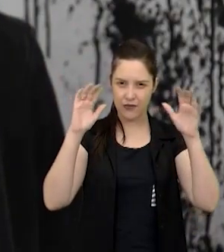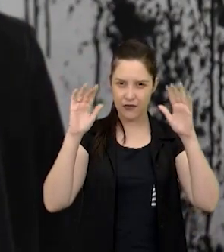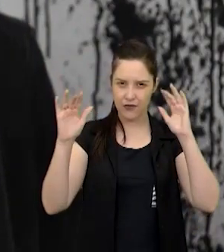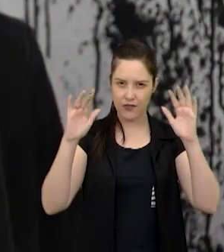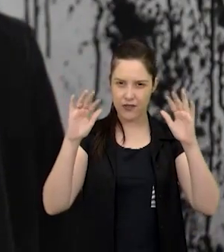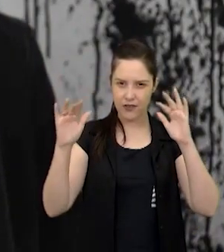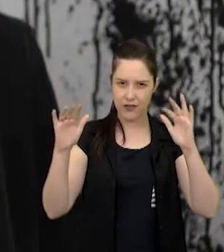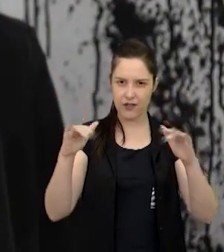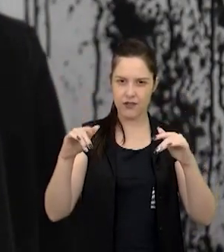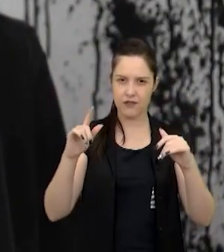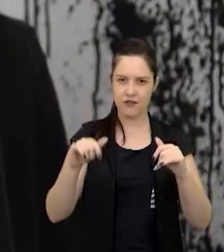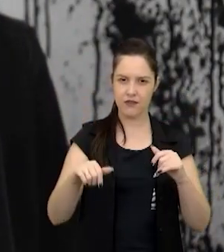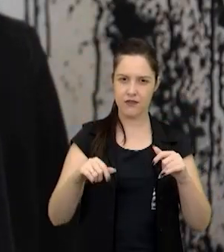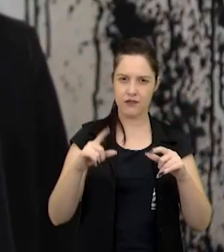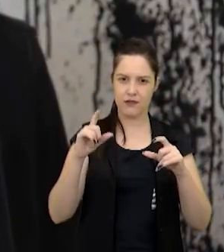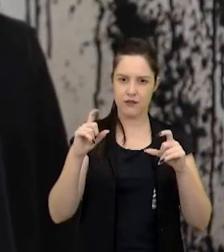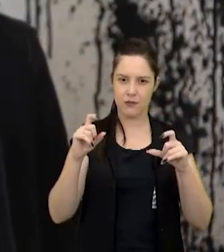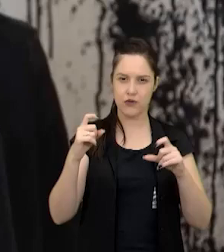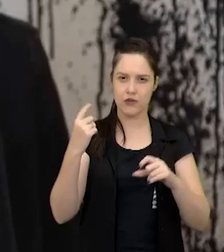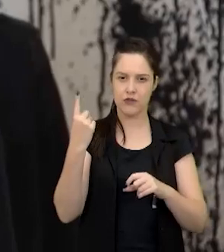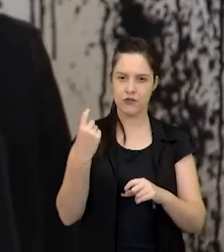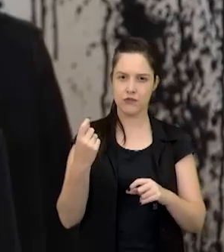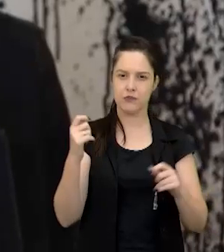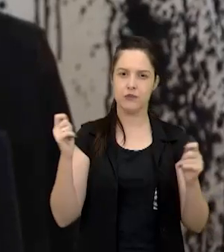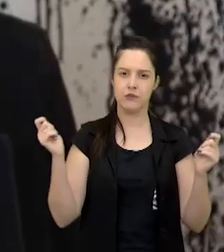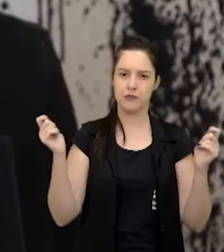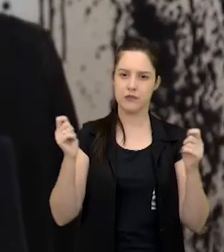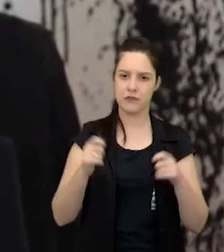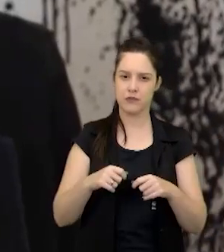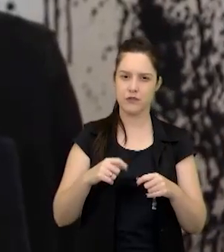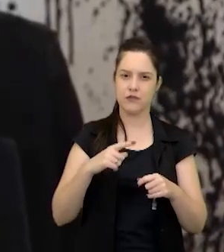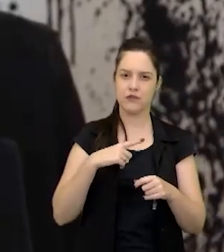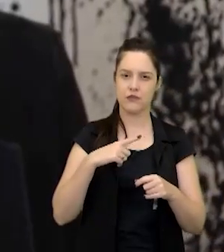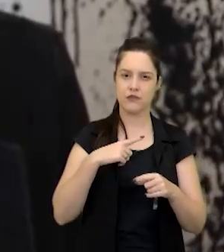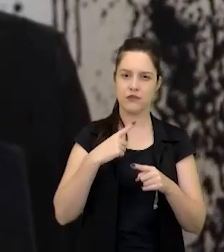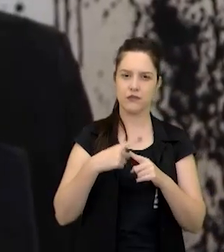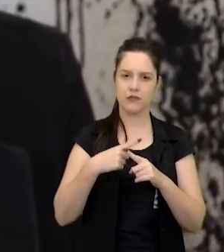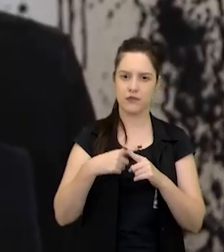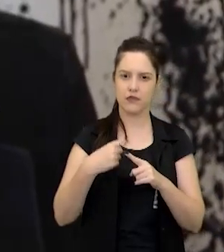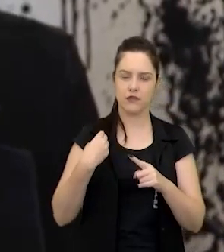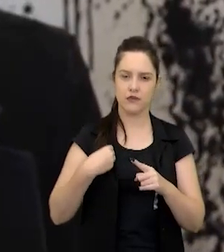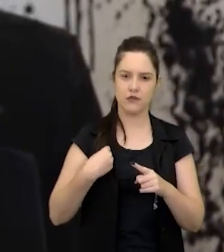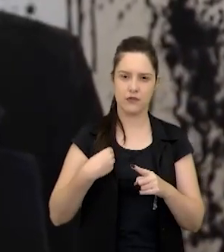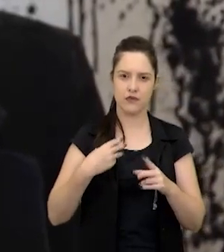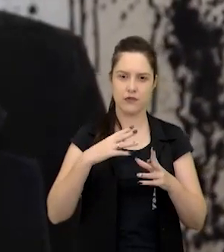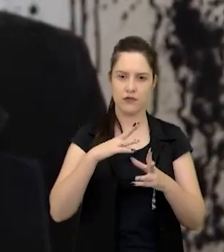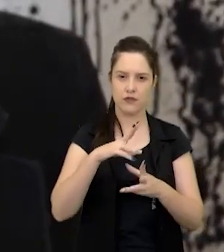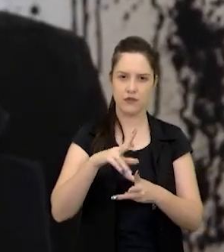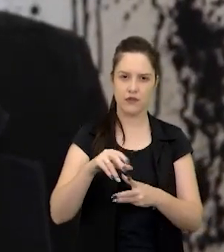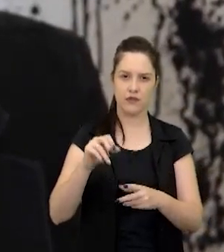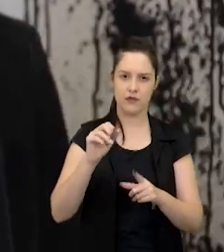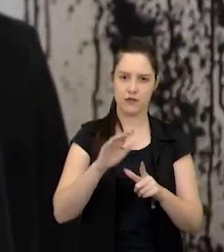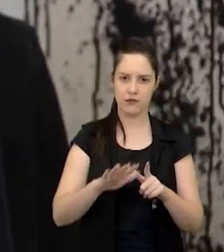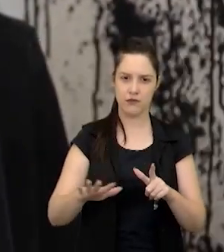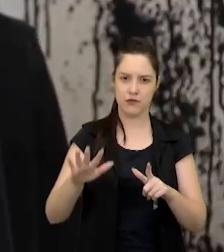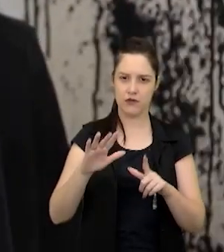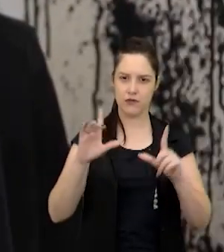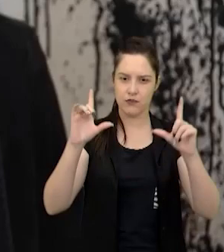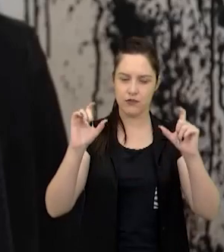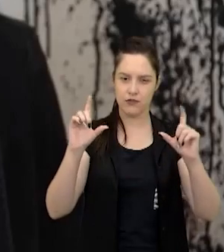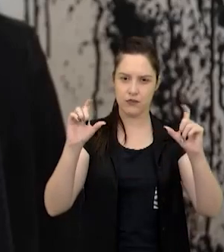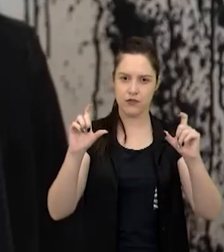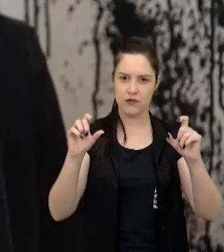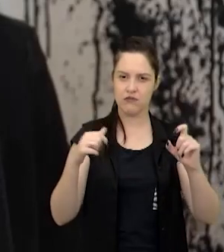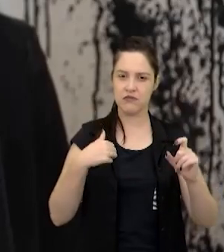revolução ainda possível, porque vivemos em um mundo de imagens fotográficas. Se não